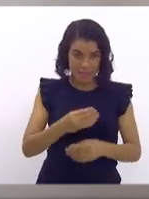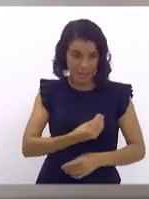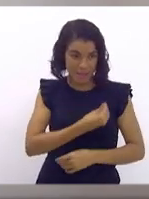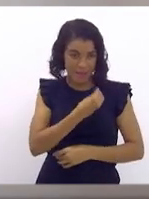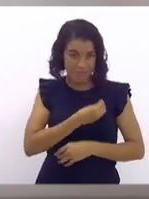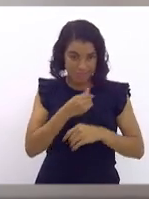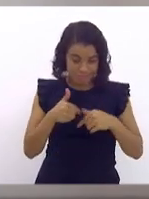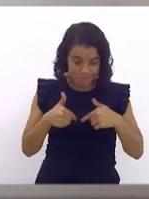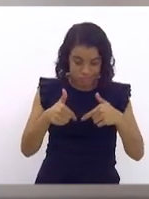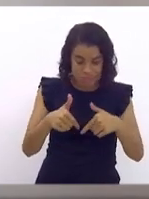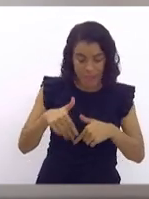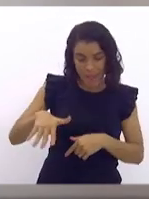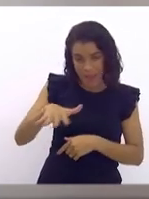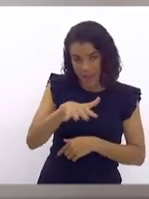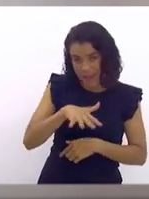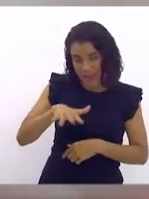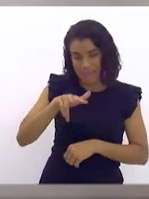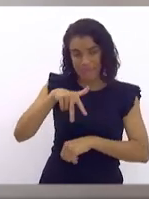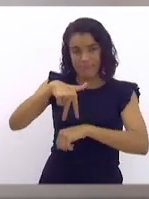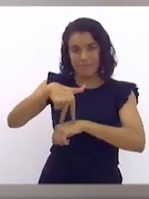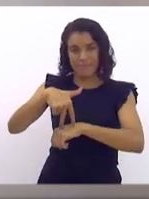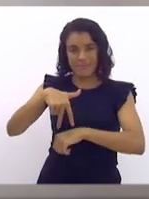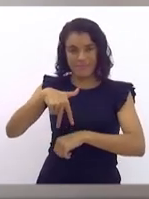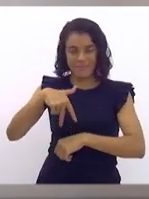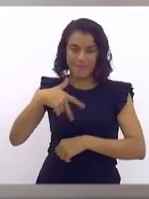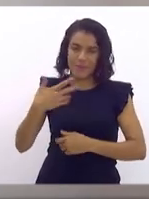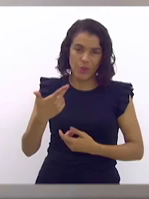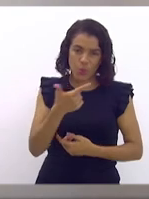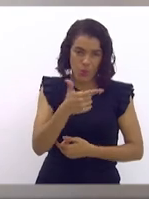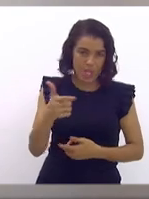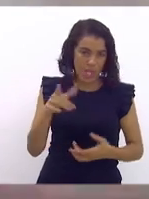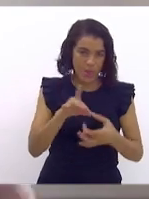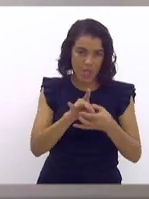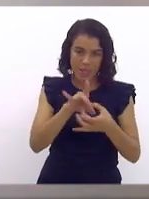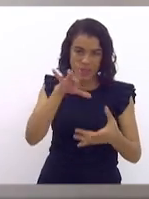presente nesses espaços políticos, não se tem uma democracia